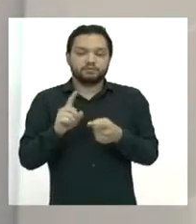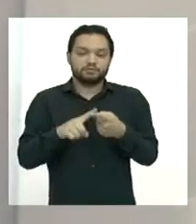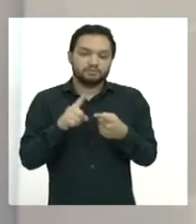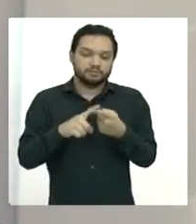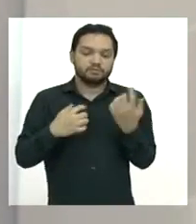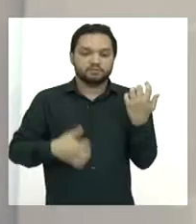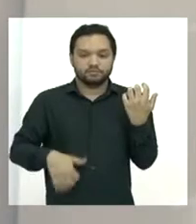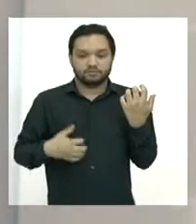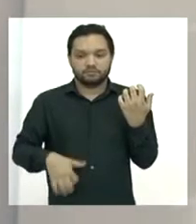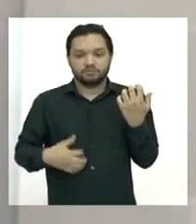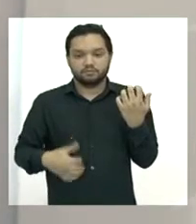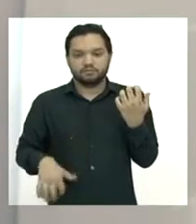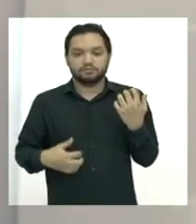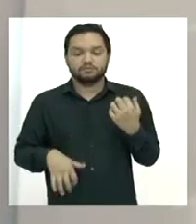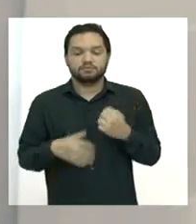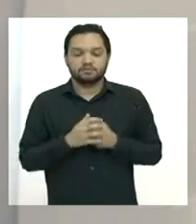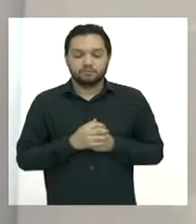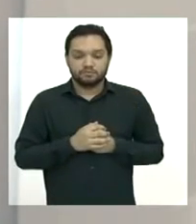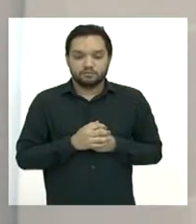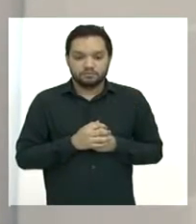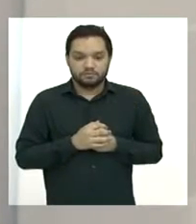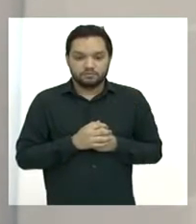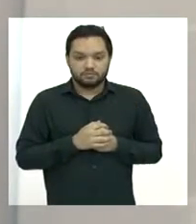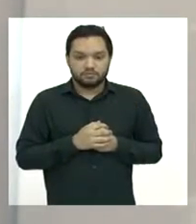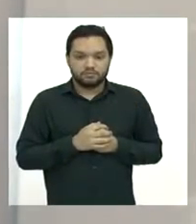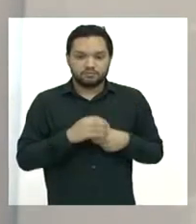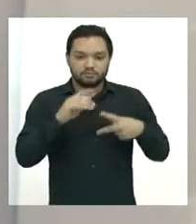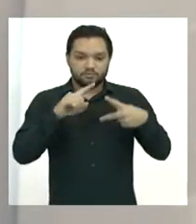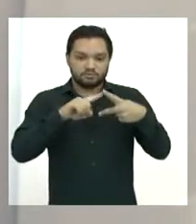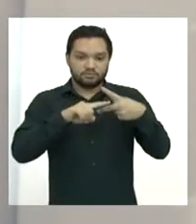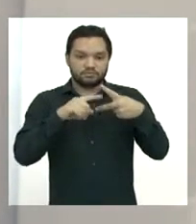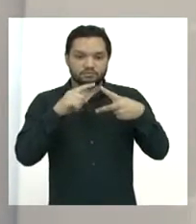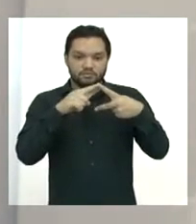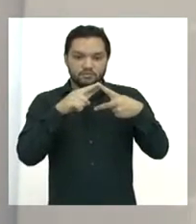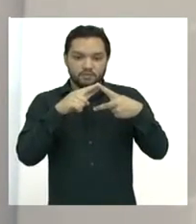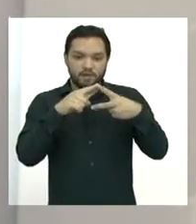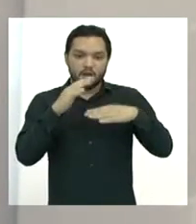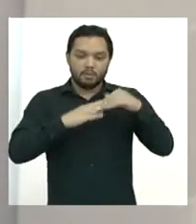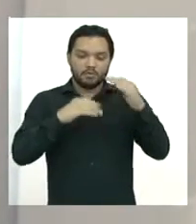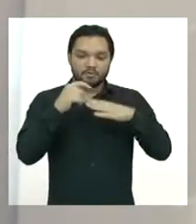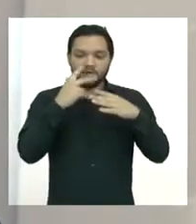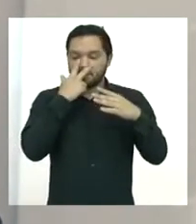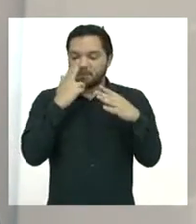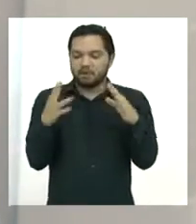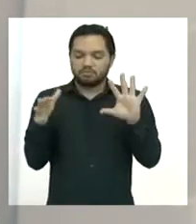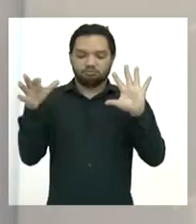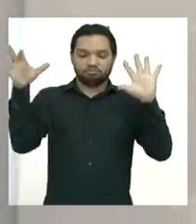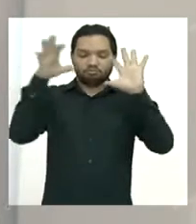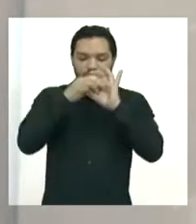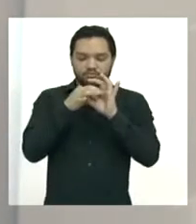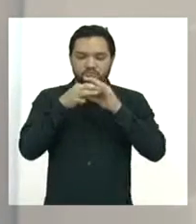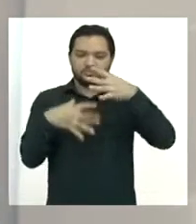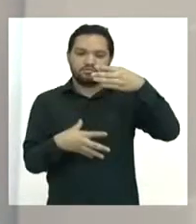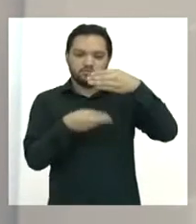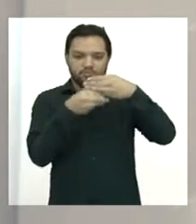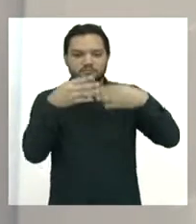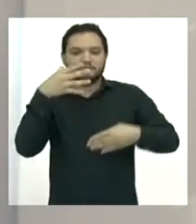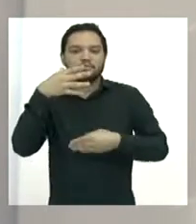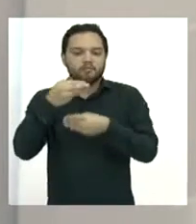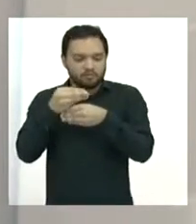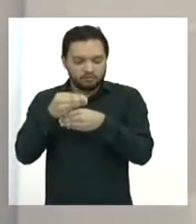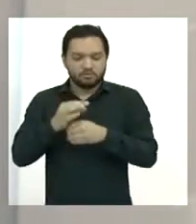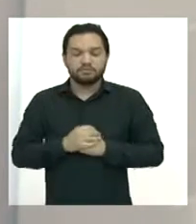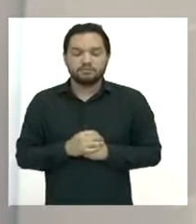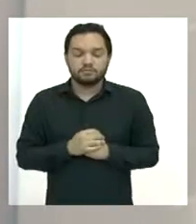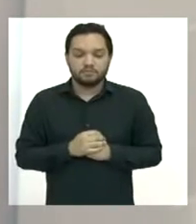com o violão e vai te direcionar para isso melhor. Então, uma profissão complementa a outra, tá? E elas evoluíram muito. A terapia ocupacional evoluiu